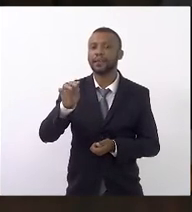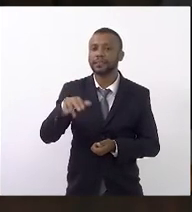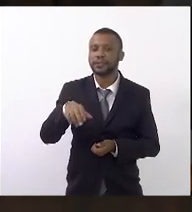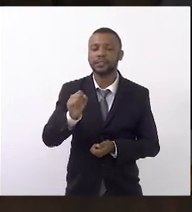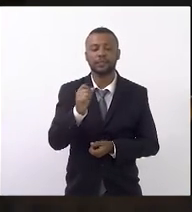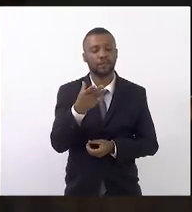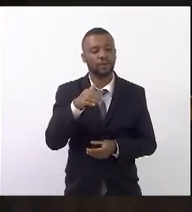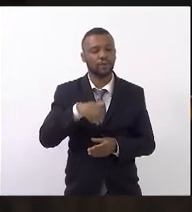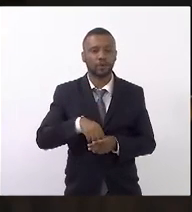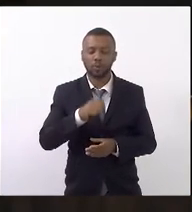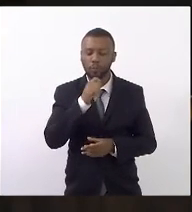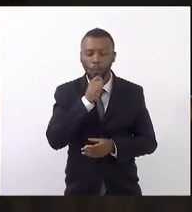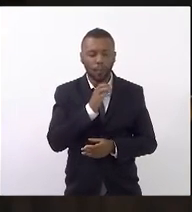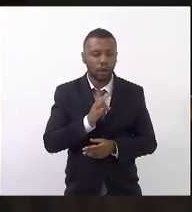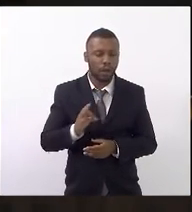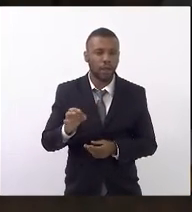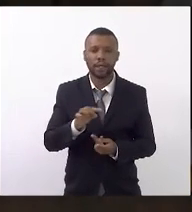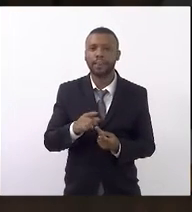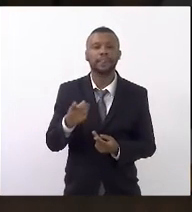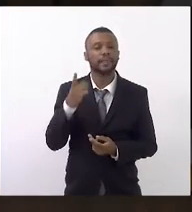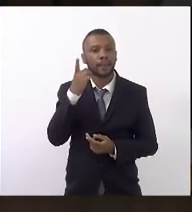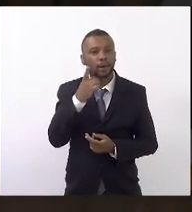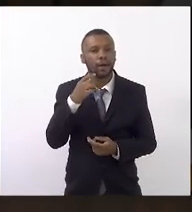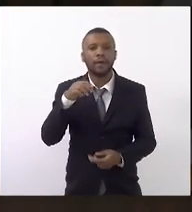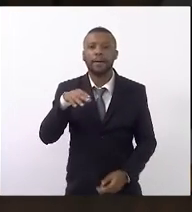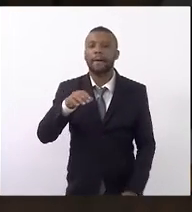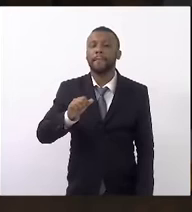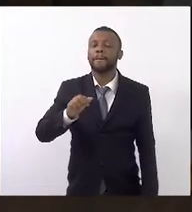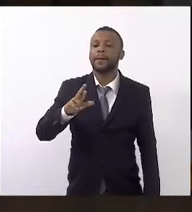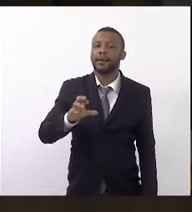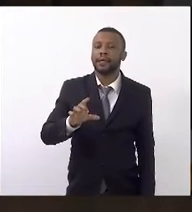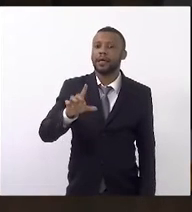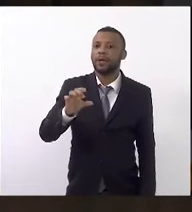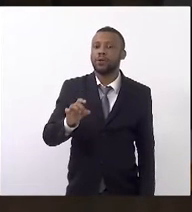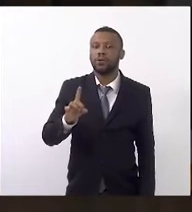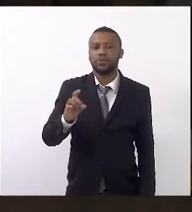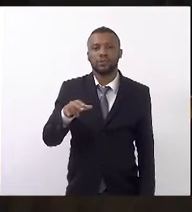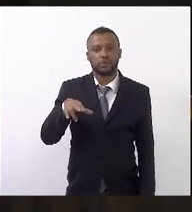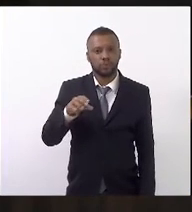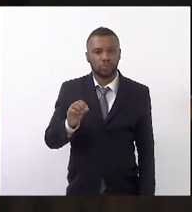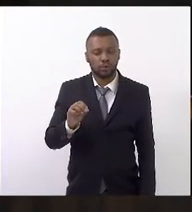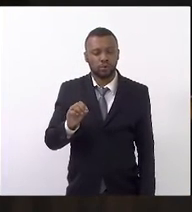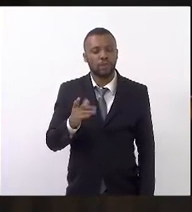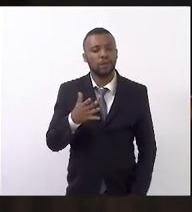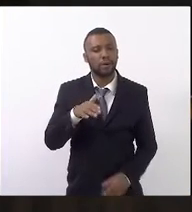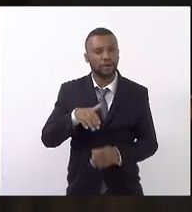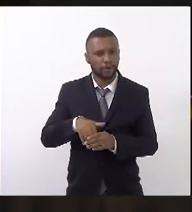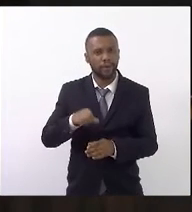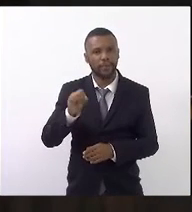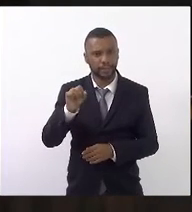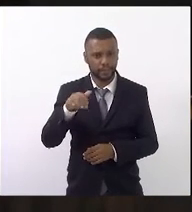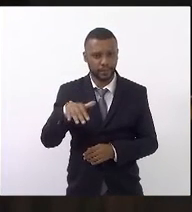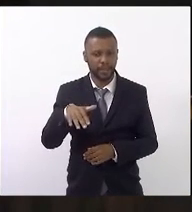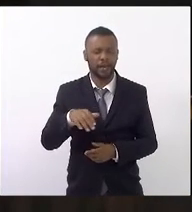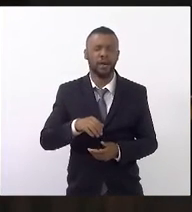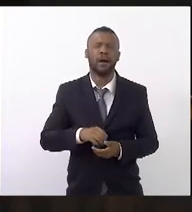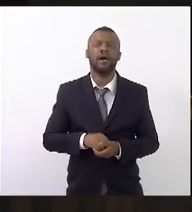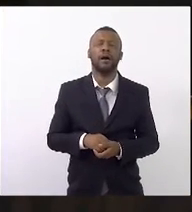Não votou. Deputado Marcelo Dino. Vota sim.